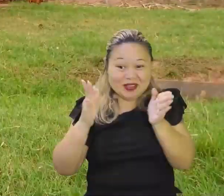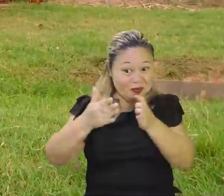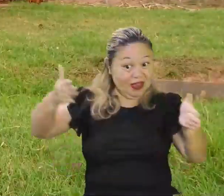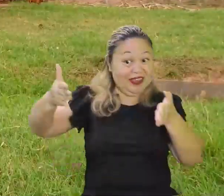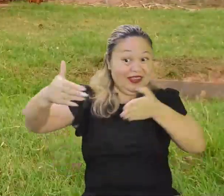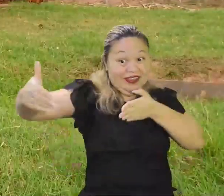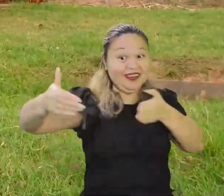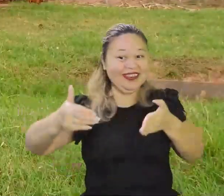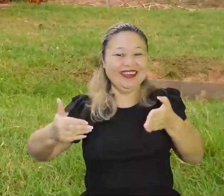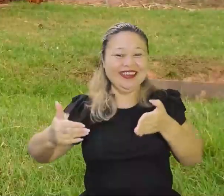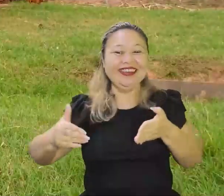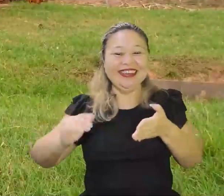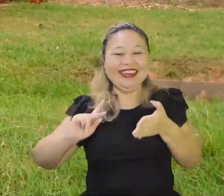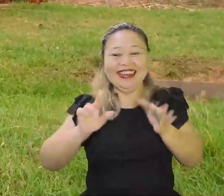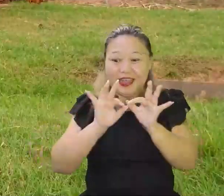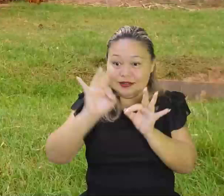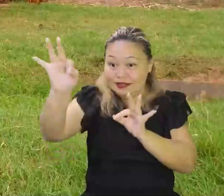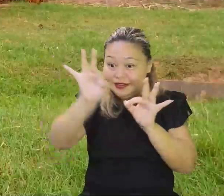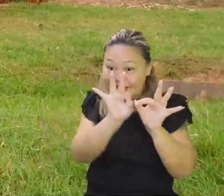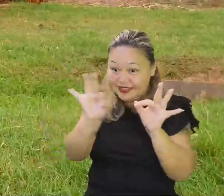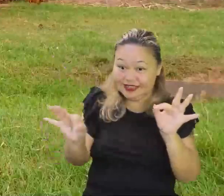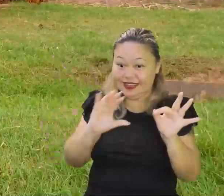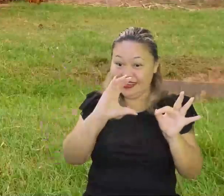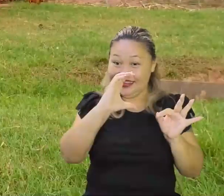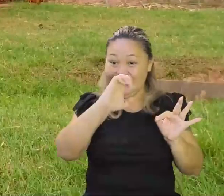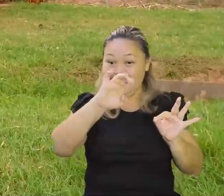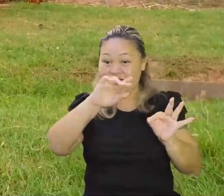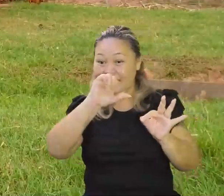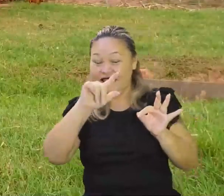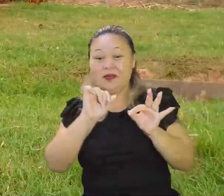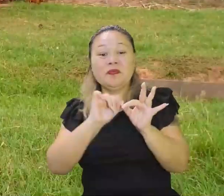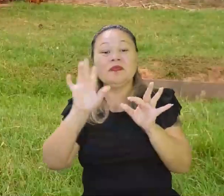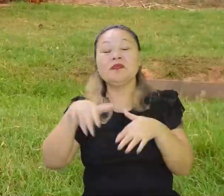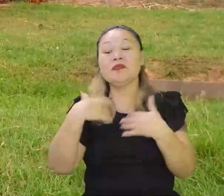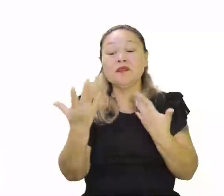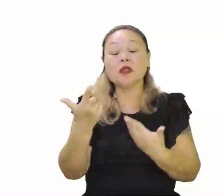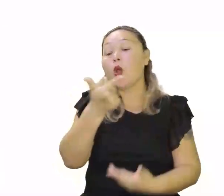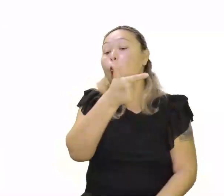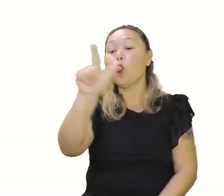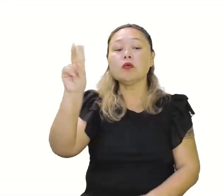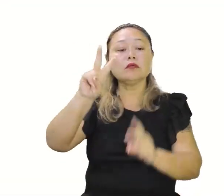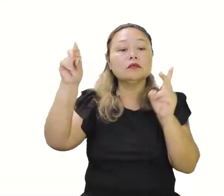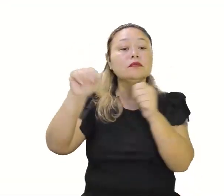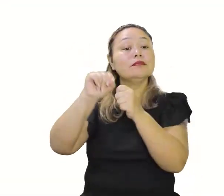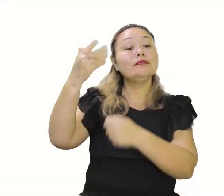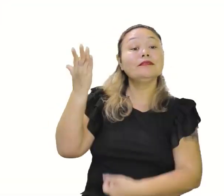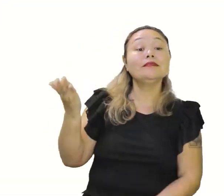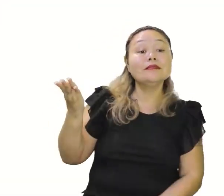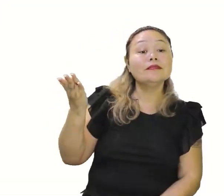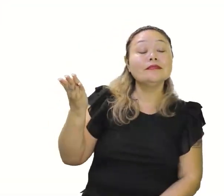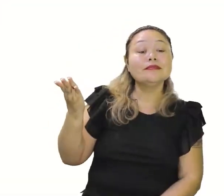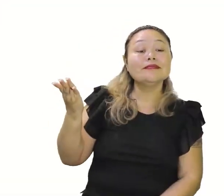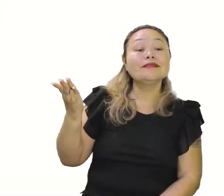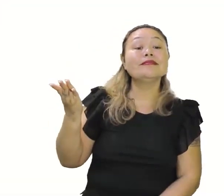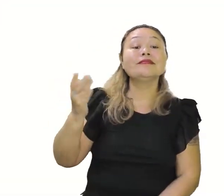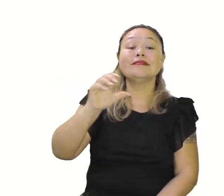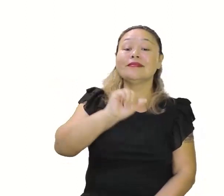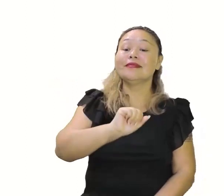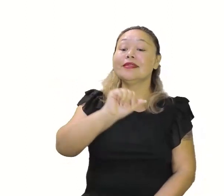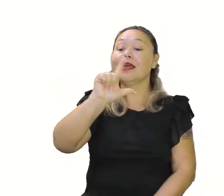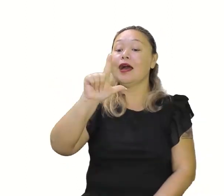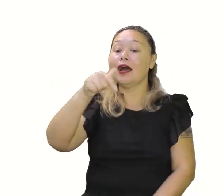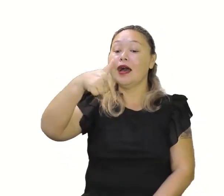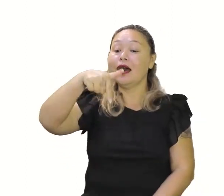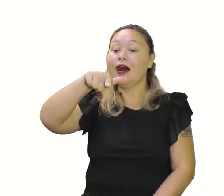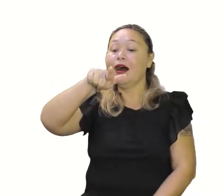mesmo. Na escala. Vamos lá então? E o alqueire? Vamos estudar o alqueire agora? Olha lá. E o alqueire? Qual a